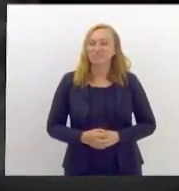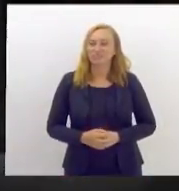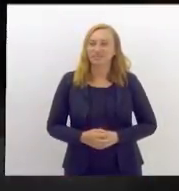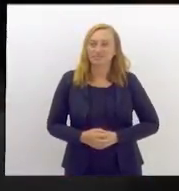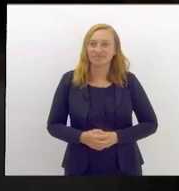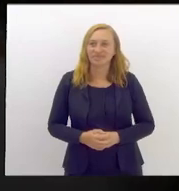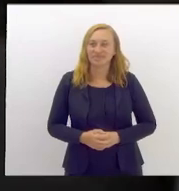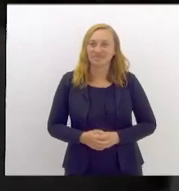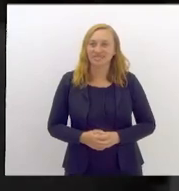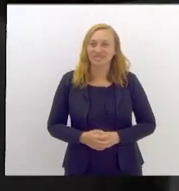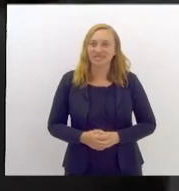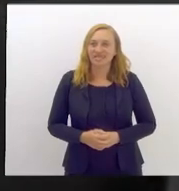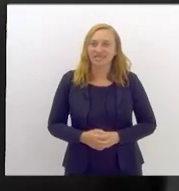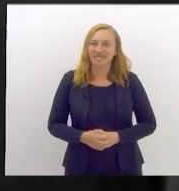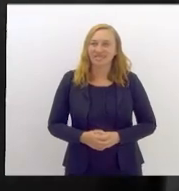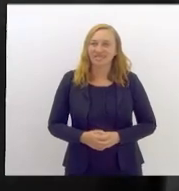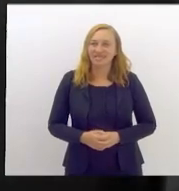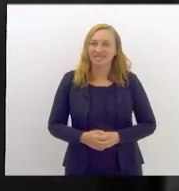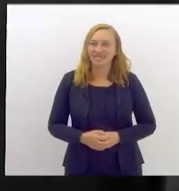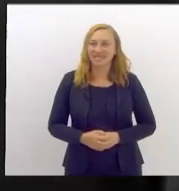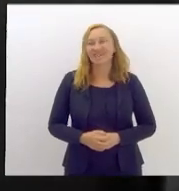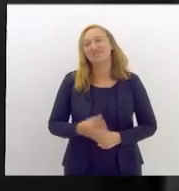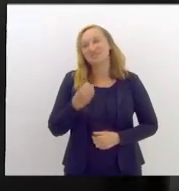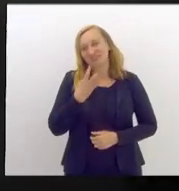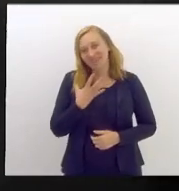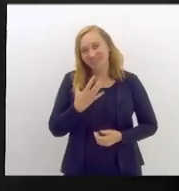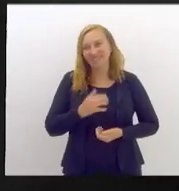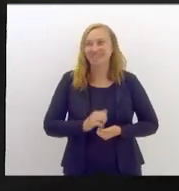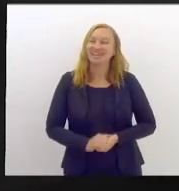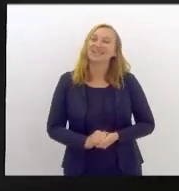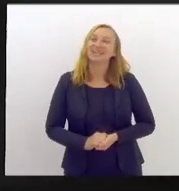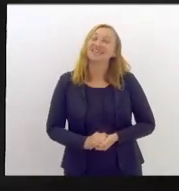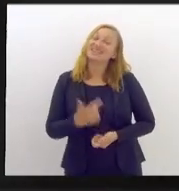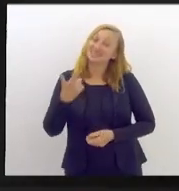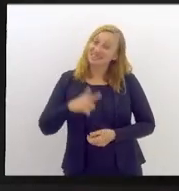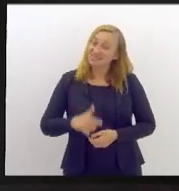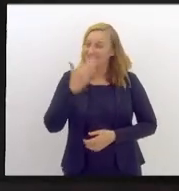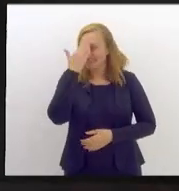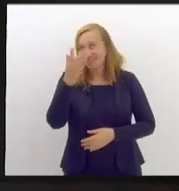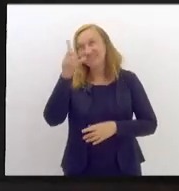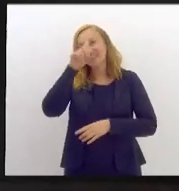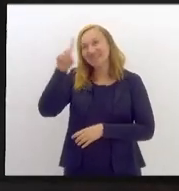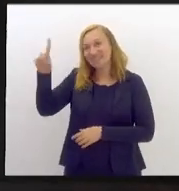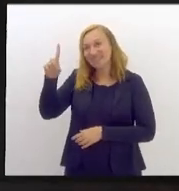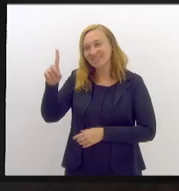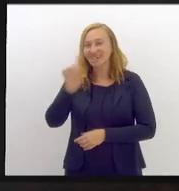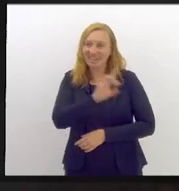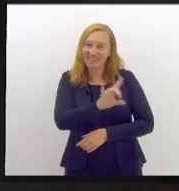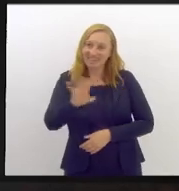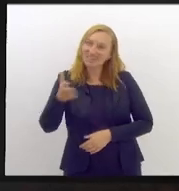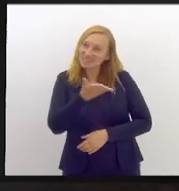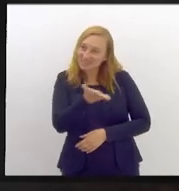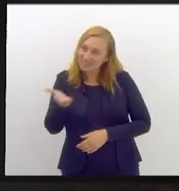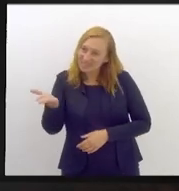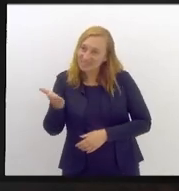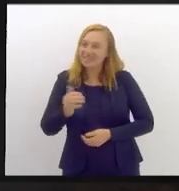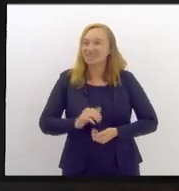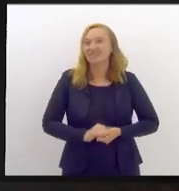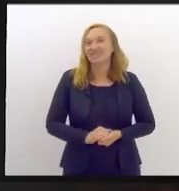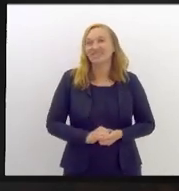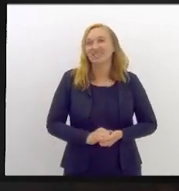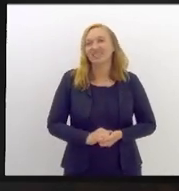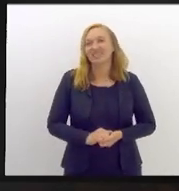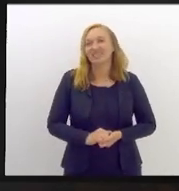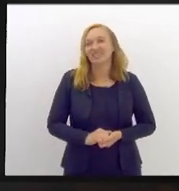ficou legal bem mais uma vez agradecer a Deus agradecer a cada uma de vocês cada um de vocês